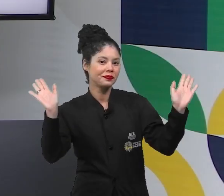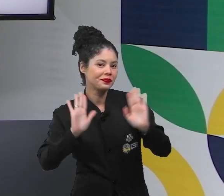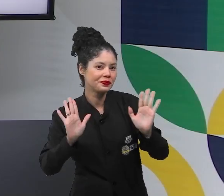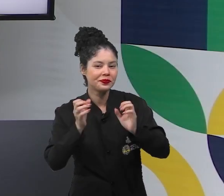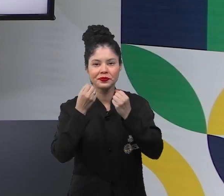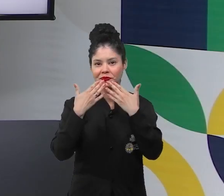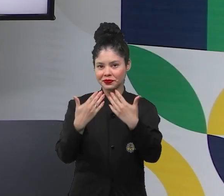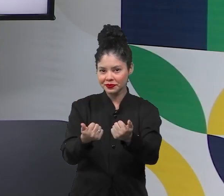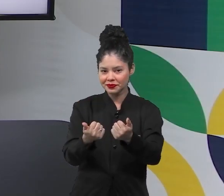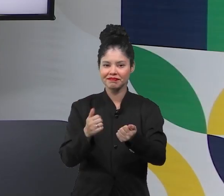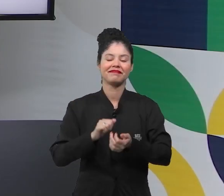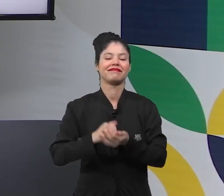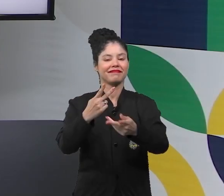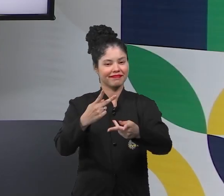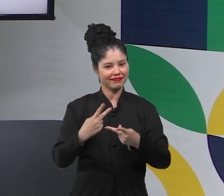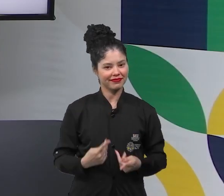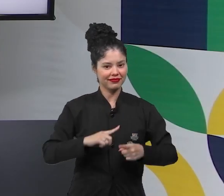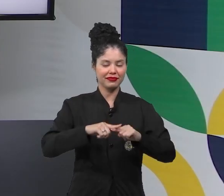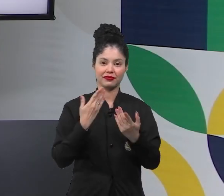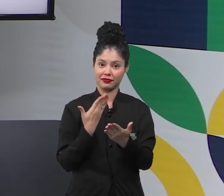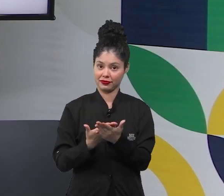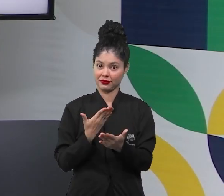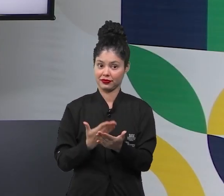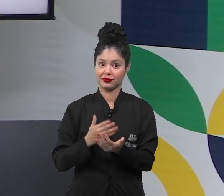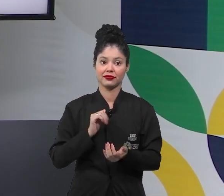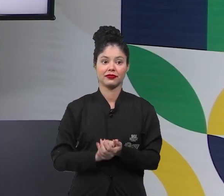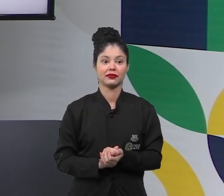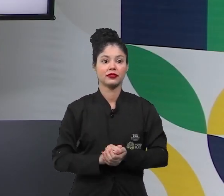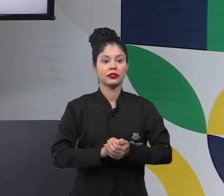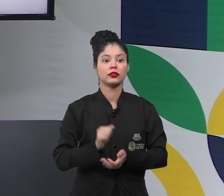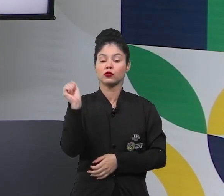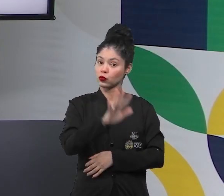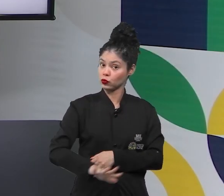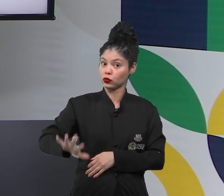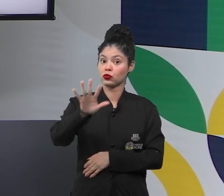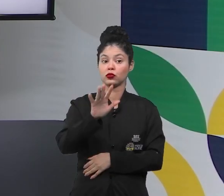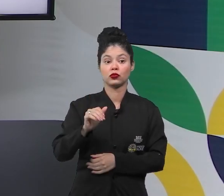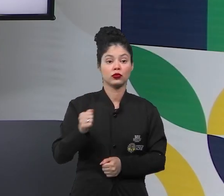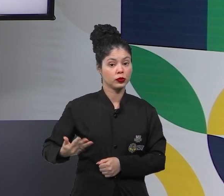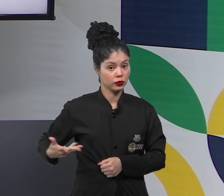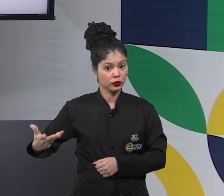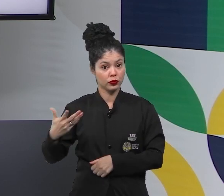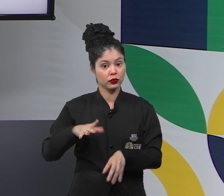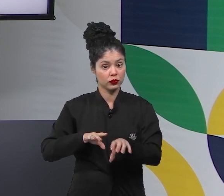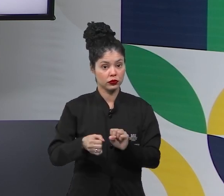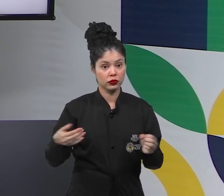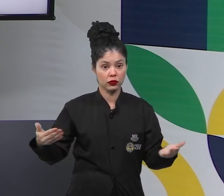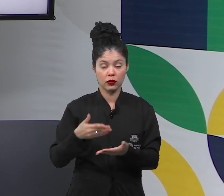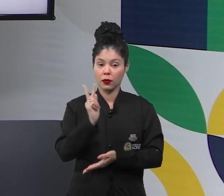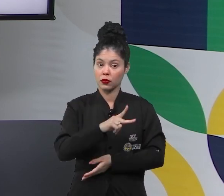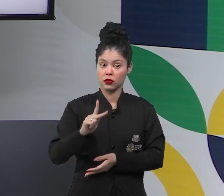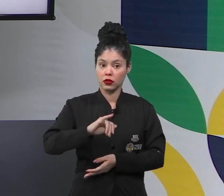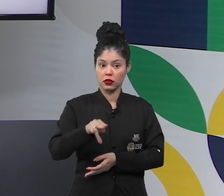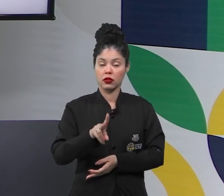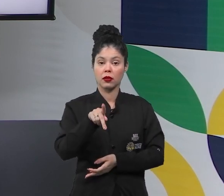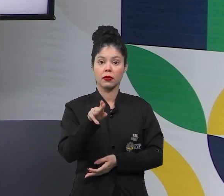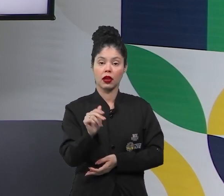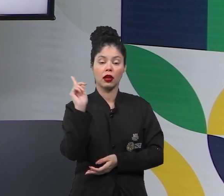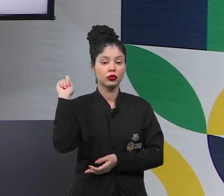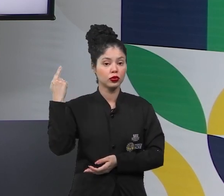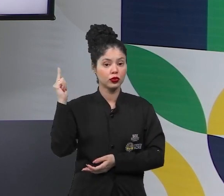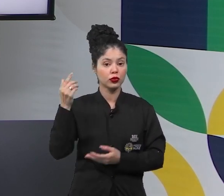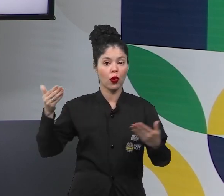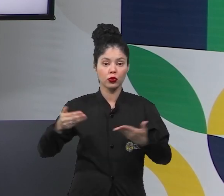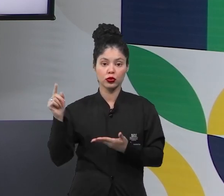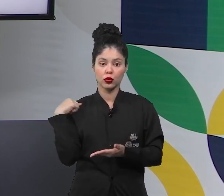Olá, tudo bem? Sejam todos bem-vindos à nossa aula de formação geral básica. Eu sou Jamaica Kelly, professora de Geografia, e